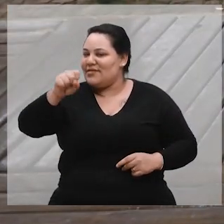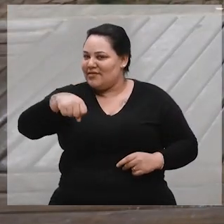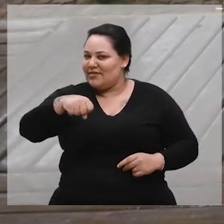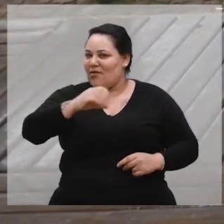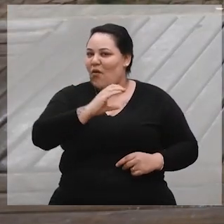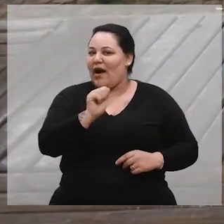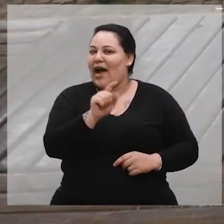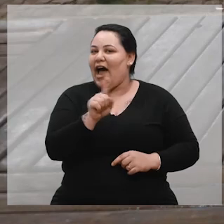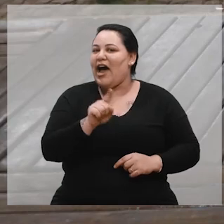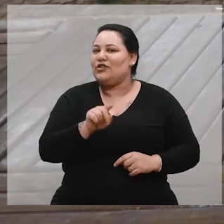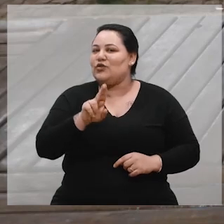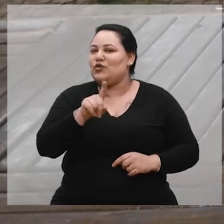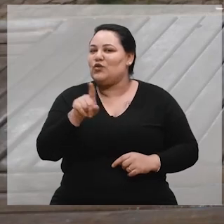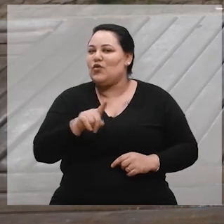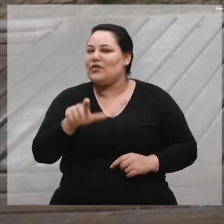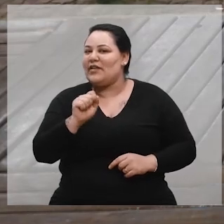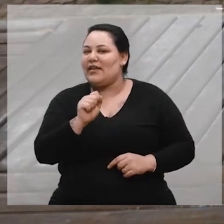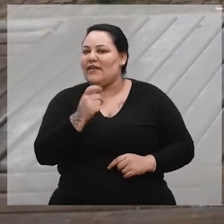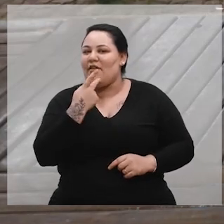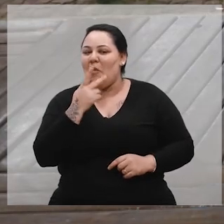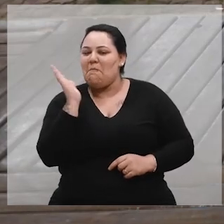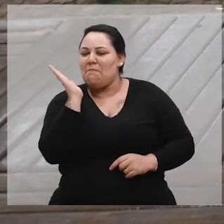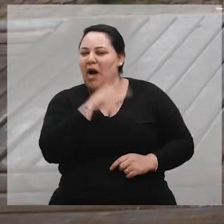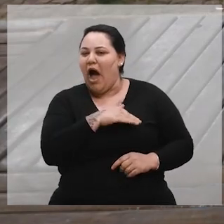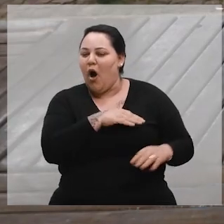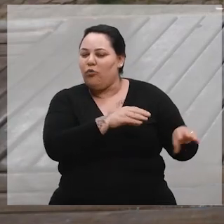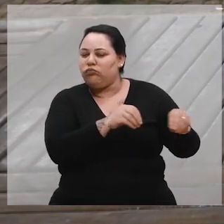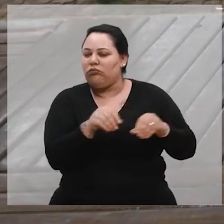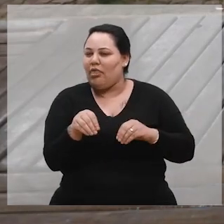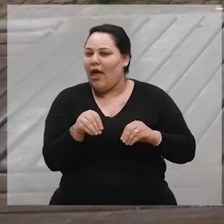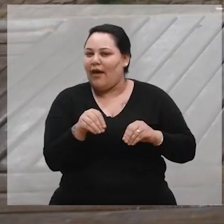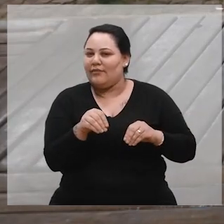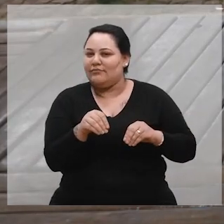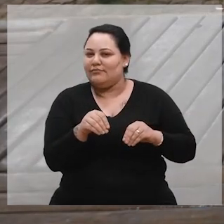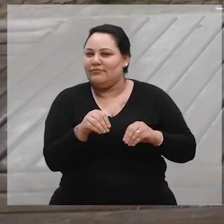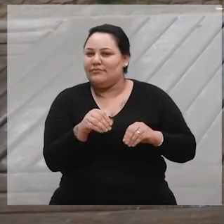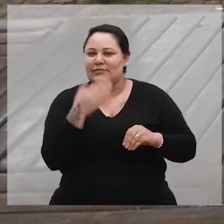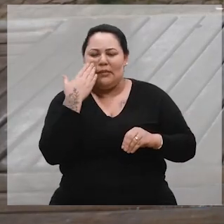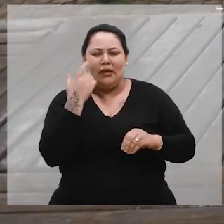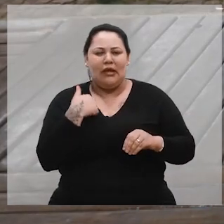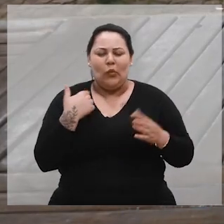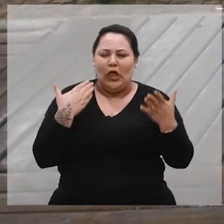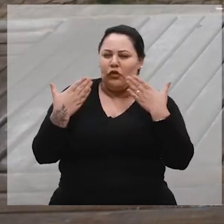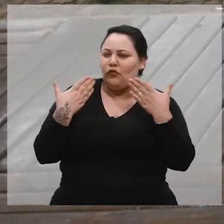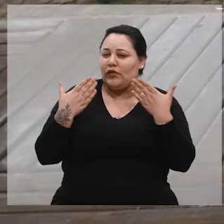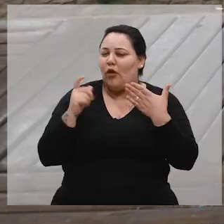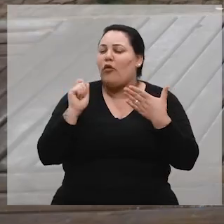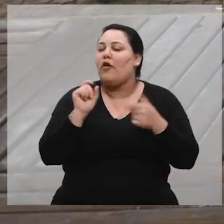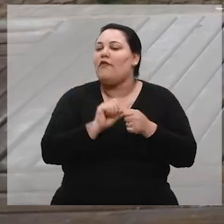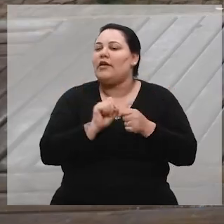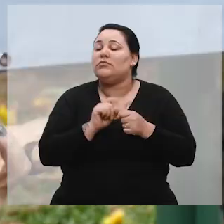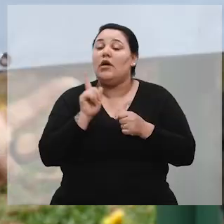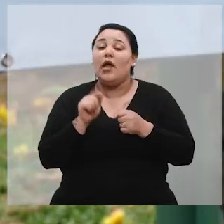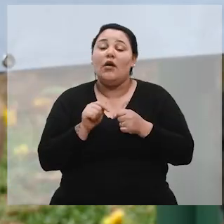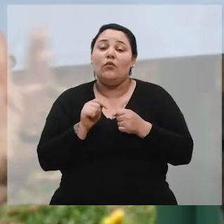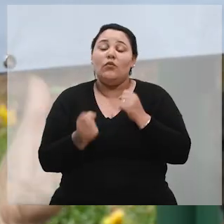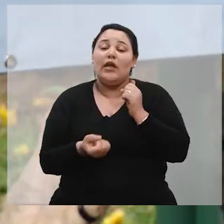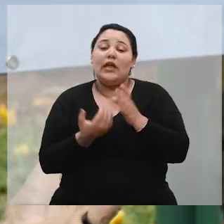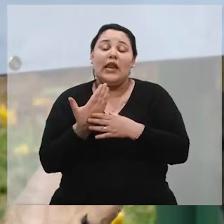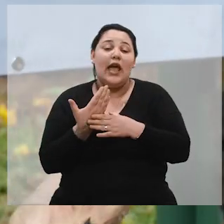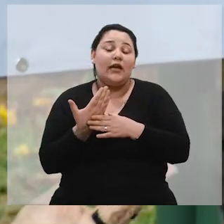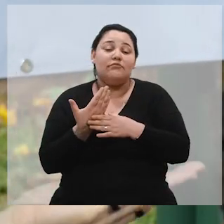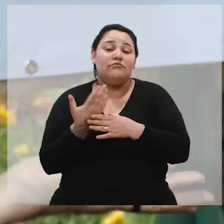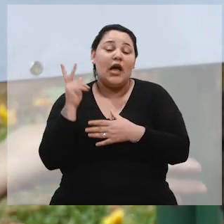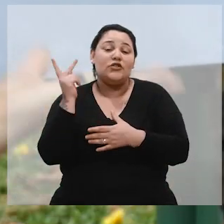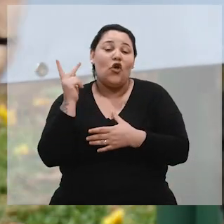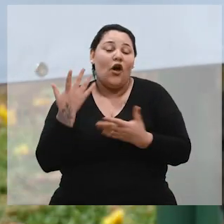que amaldiçoou as terras. Então eu ficava entre, o que eu faço agora? Então eu ficcionei. Claro.